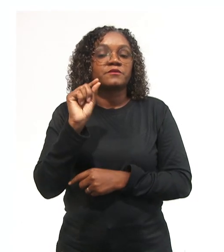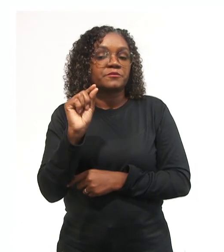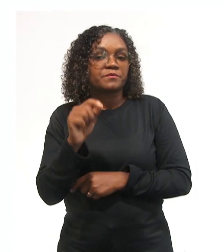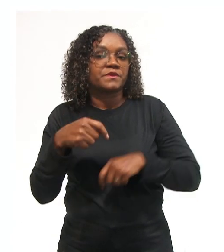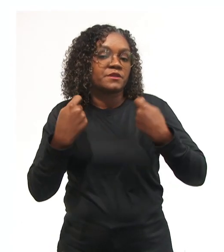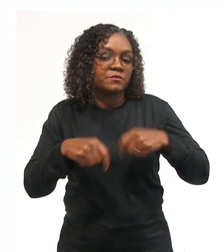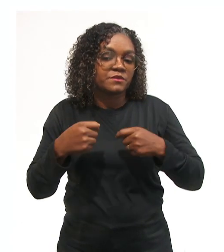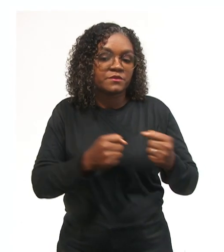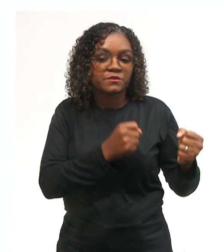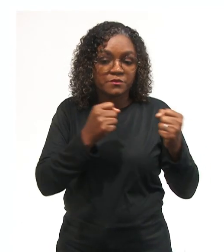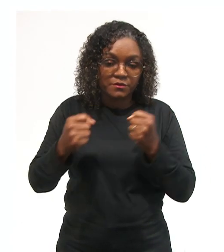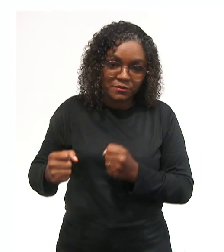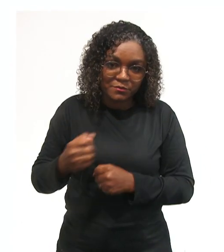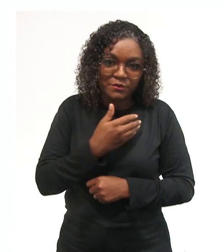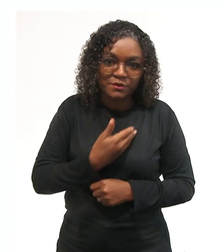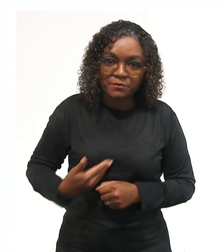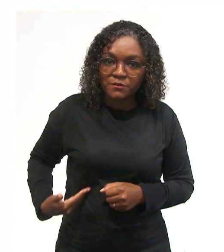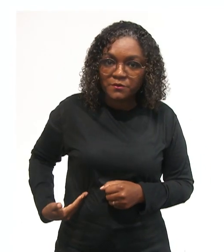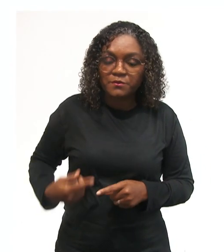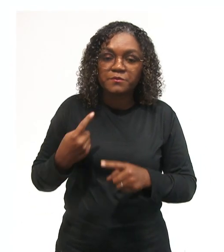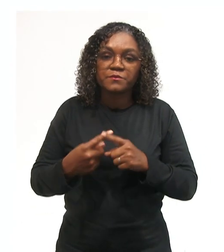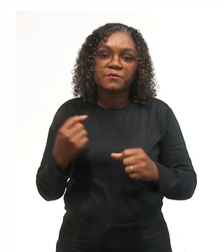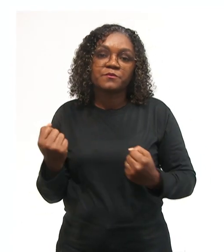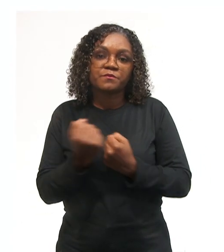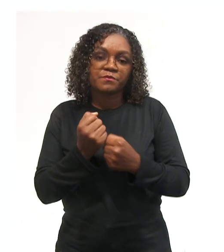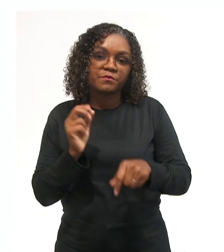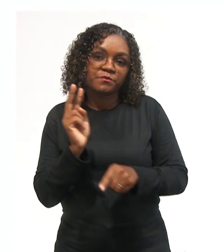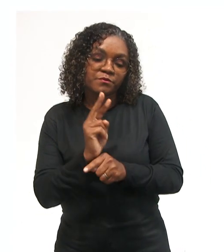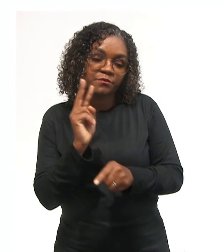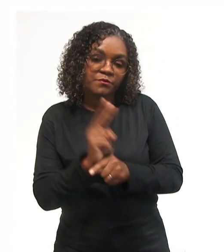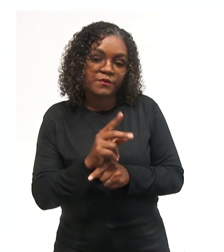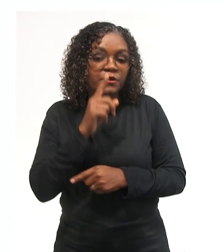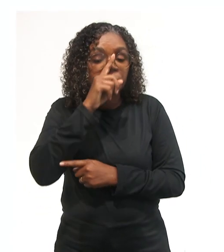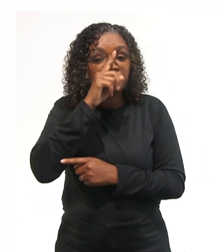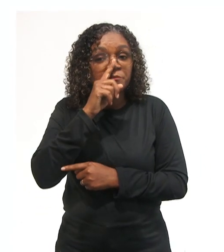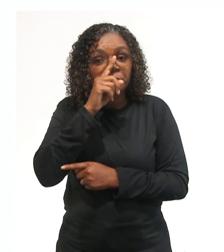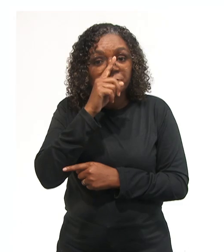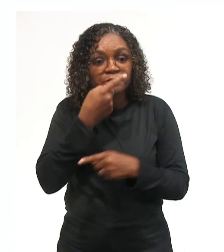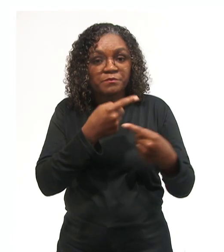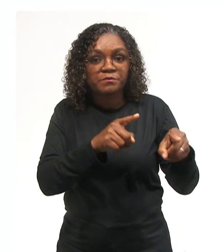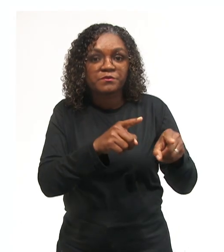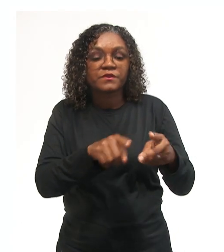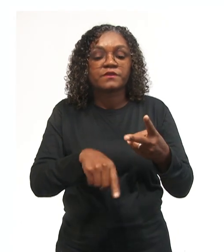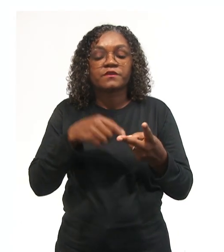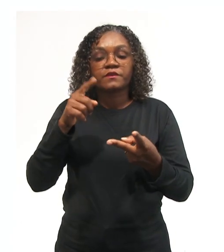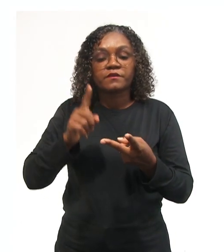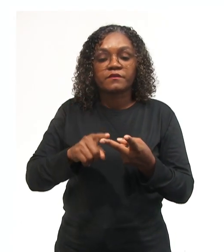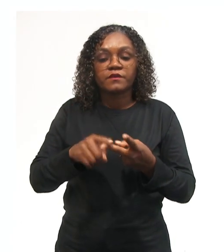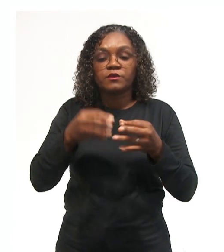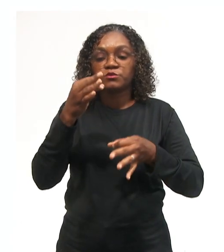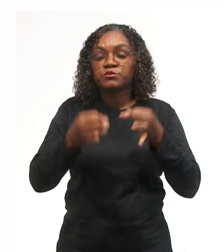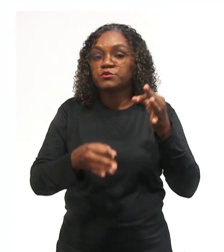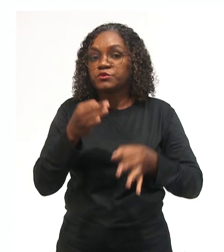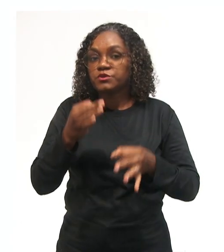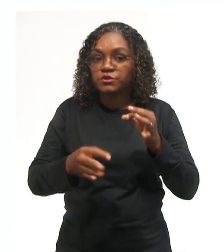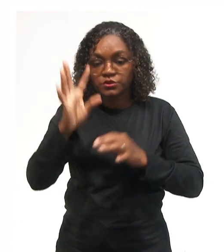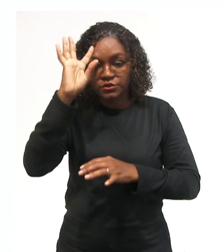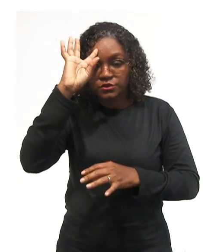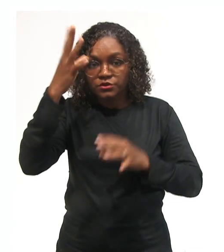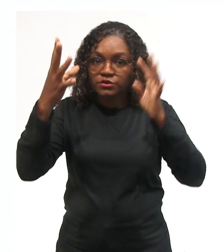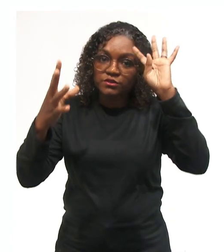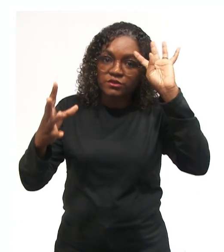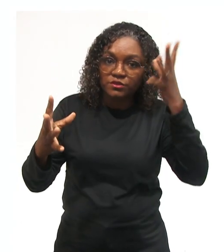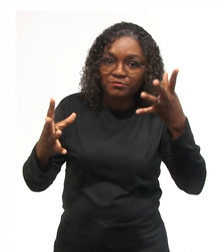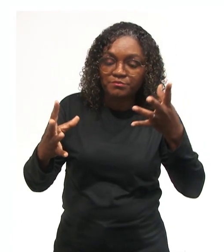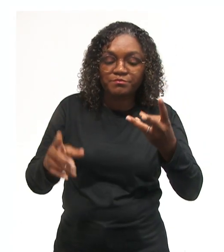ofereça a defesa contra os perigos, a justiça na resolução dos conflitos, certo?